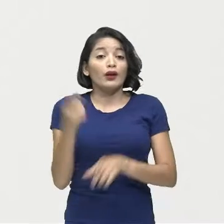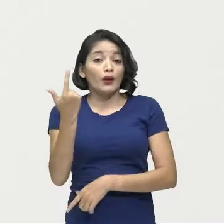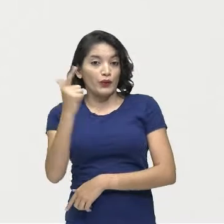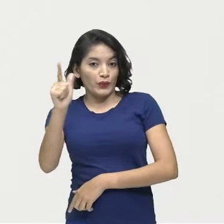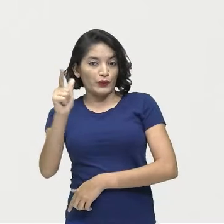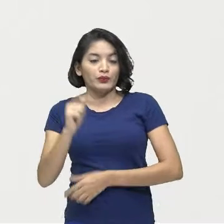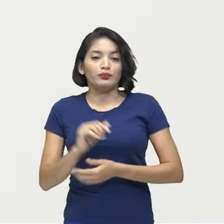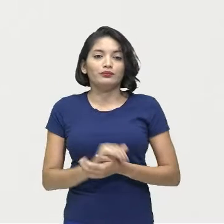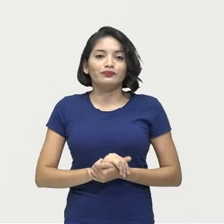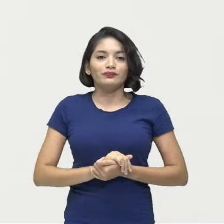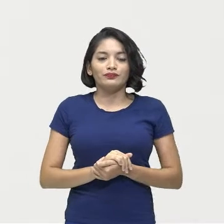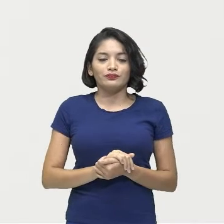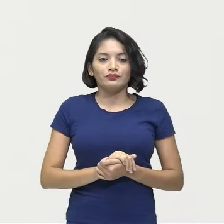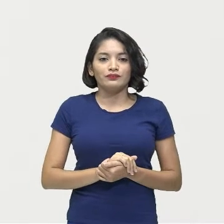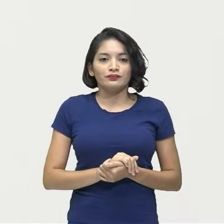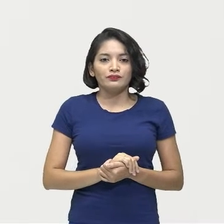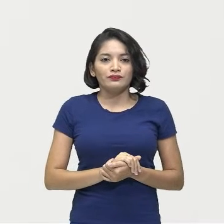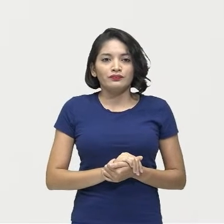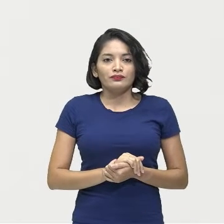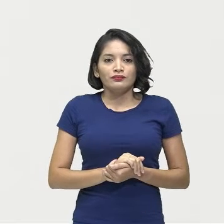vamos lá.